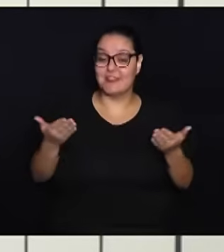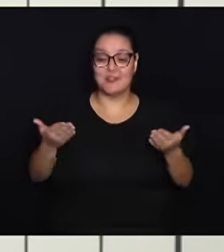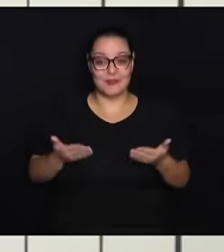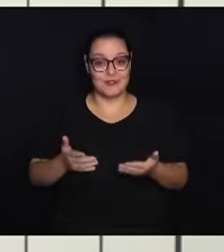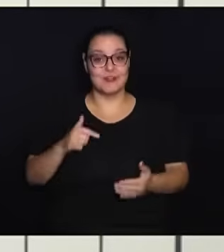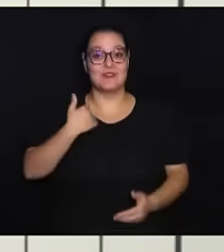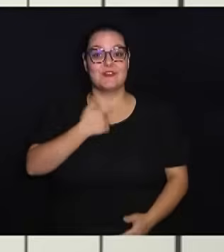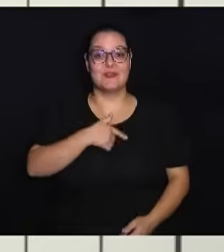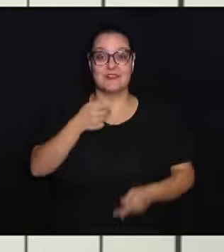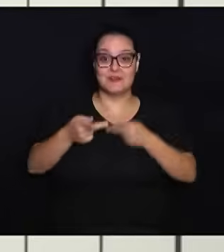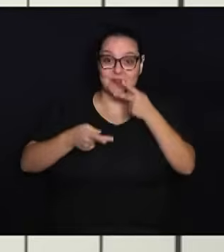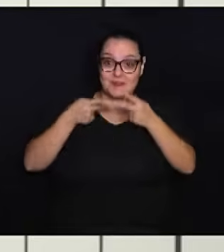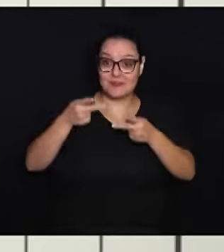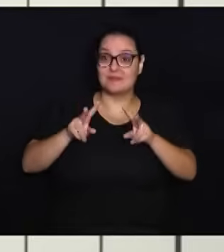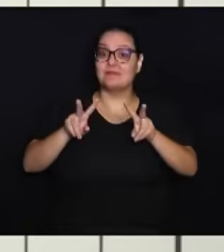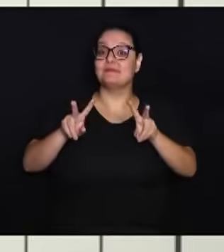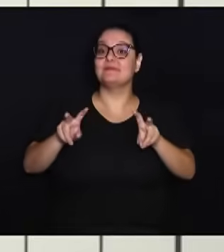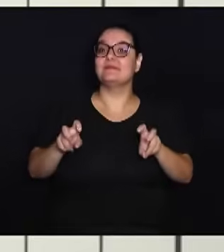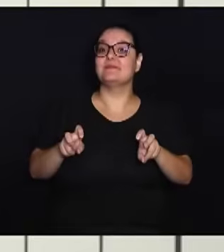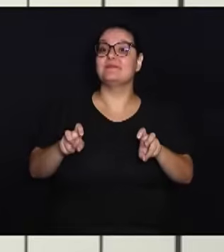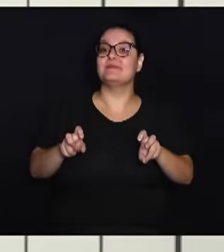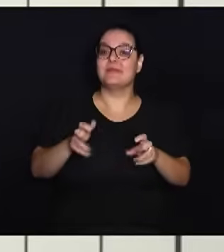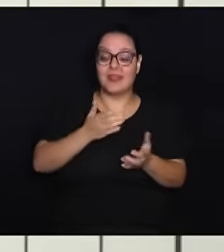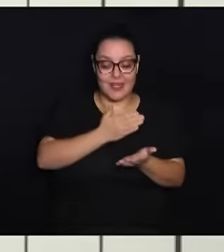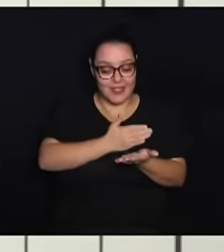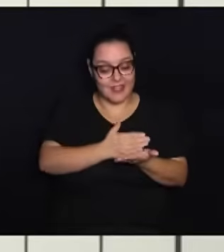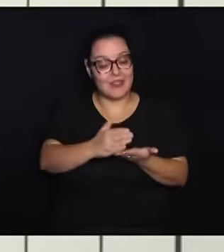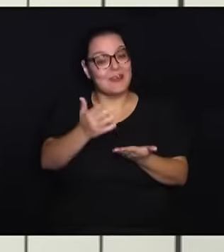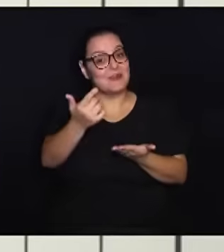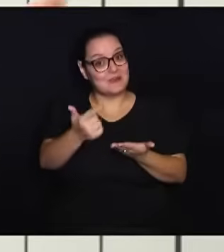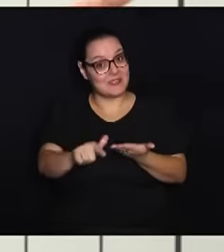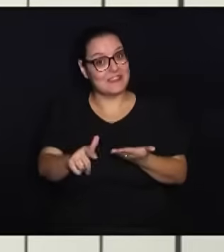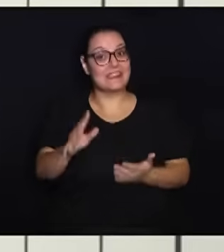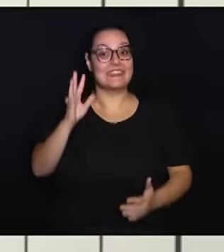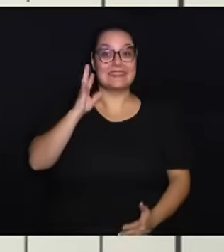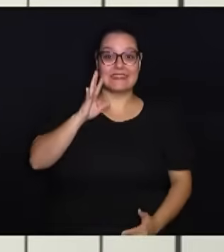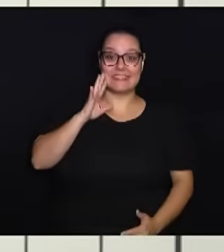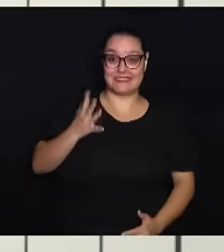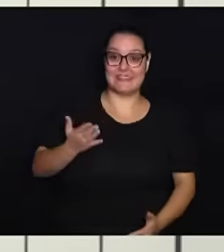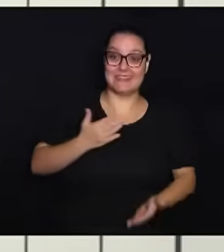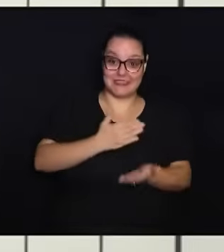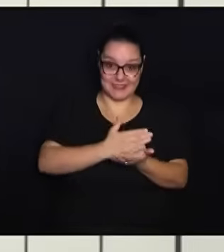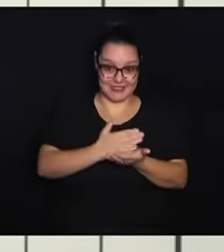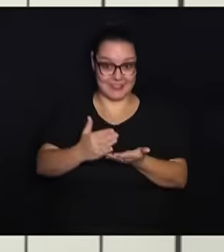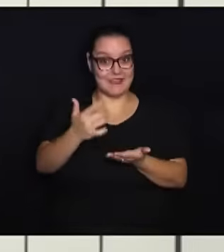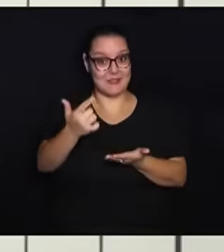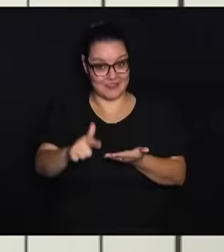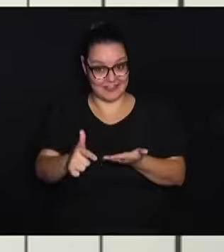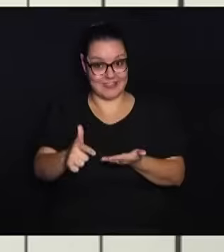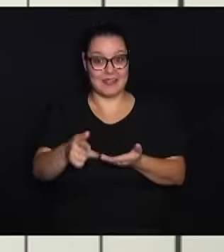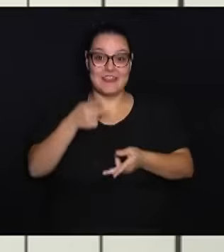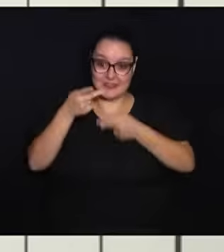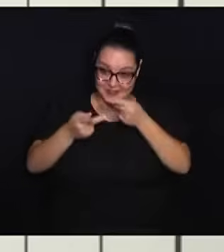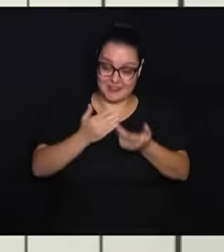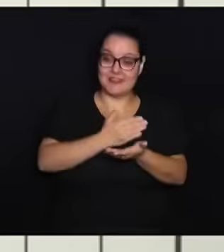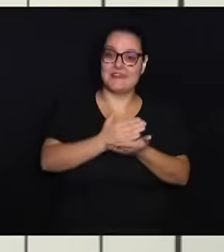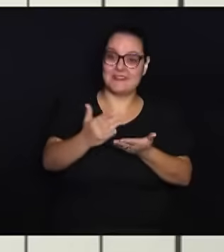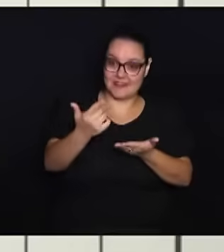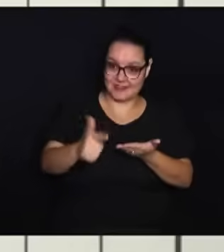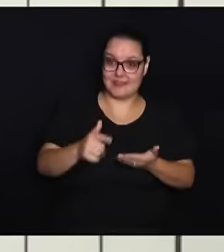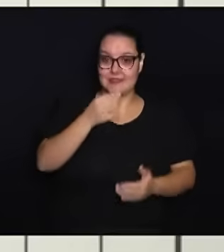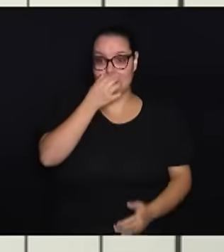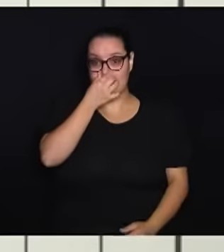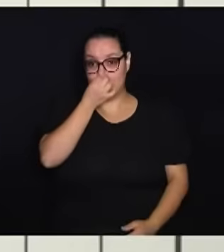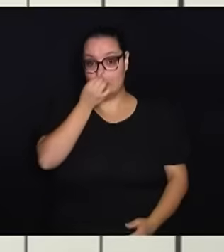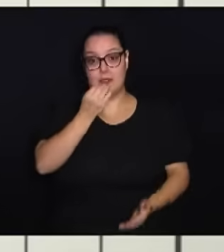nós vamos falar sobre recomeçar. Olha que legal, nós estamos recomeçando e vamos falar sobre recomeçar. Estamos recomeçando